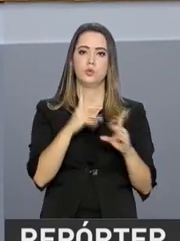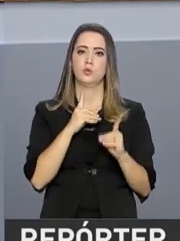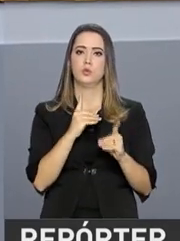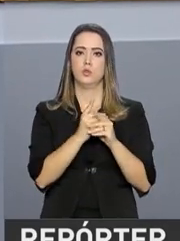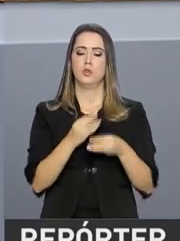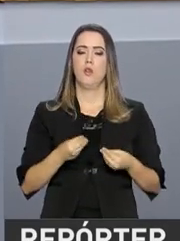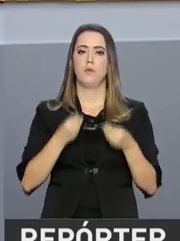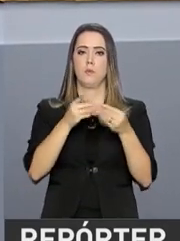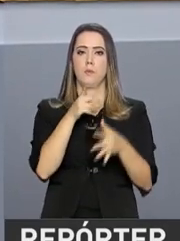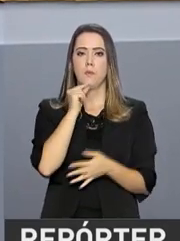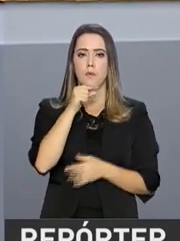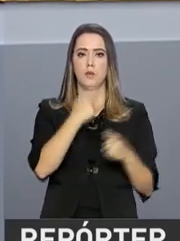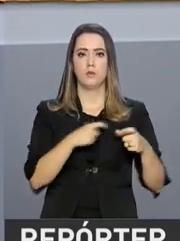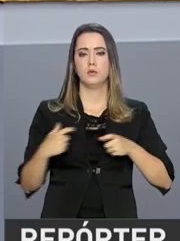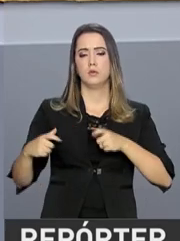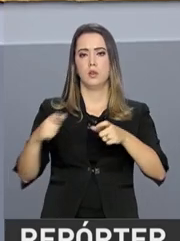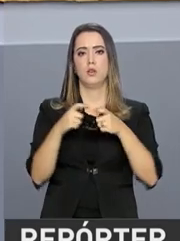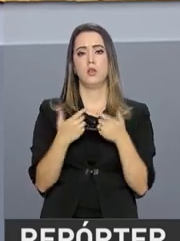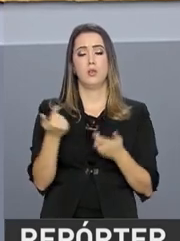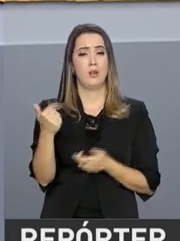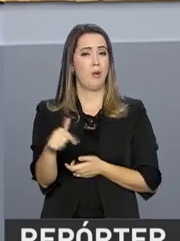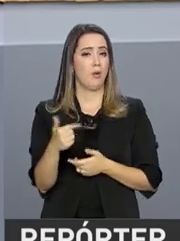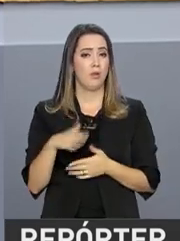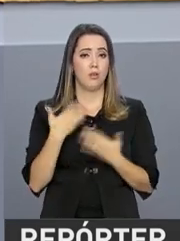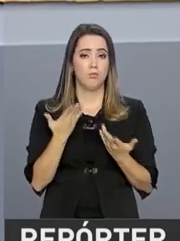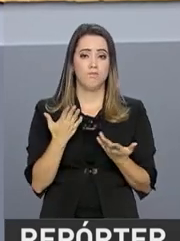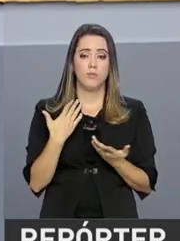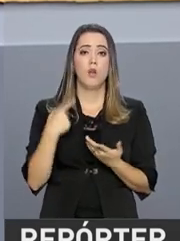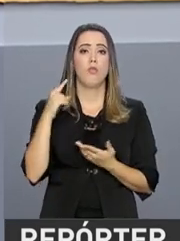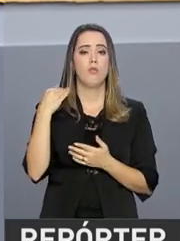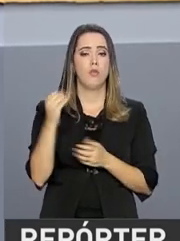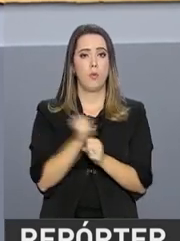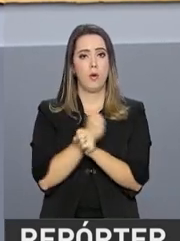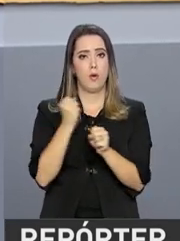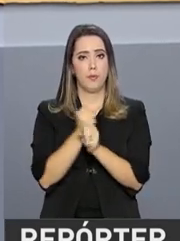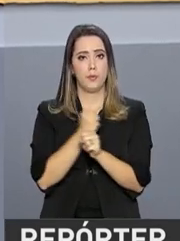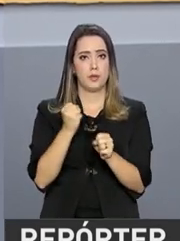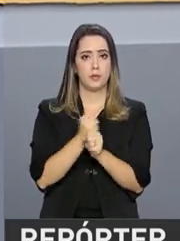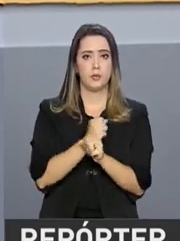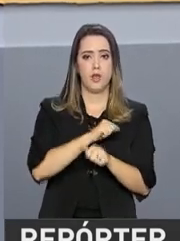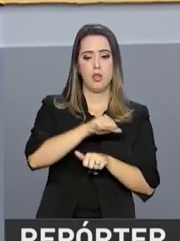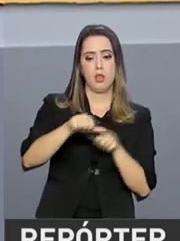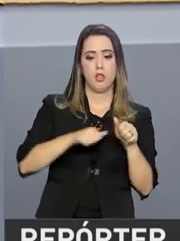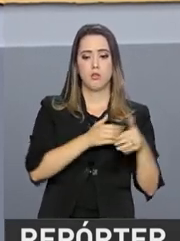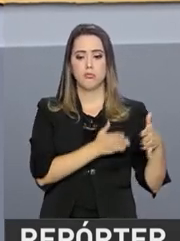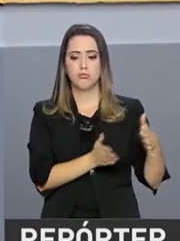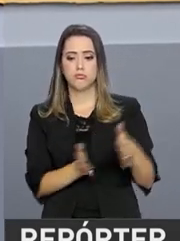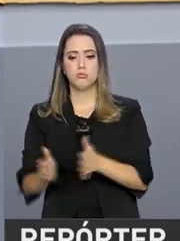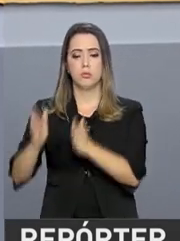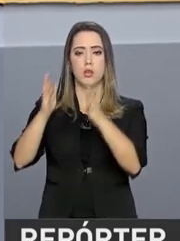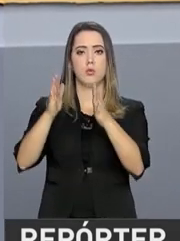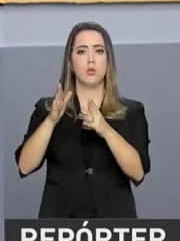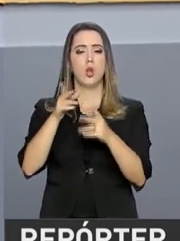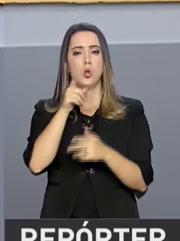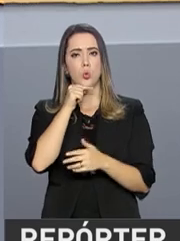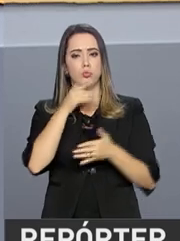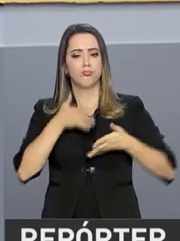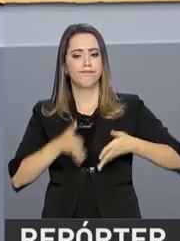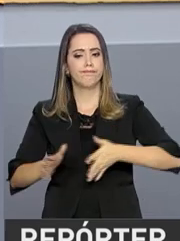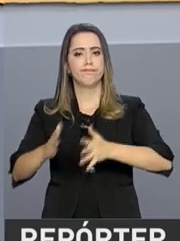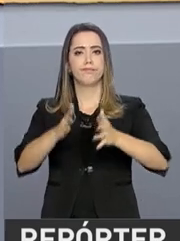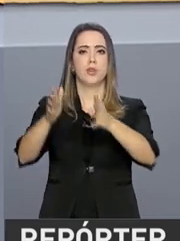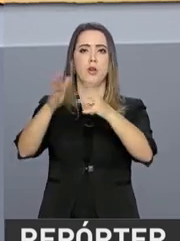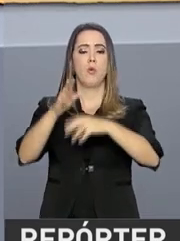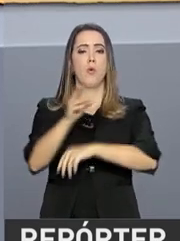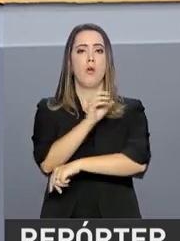para levar água regiões desabastecidas foi uma grande obra a transposição do rio são francisco o diretor de